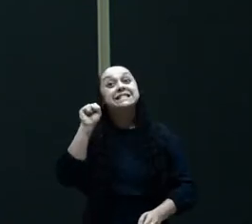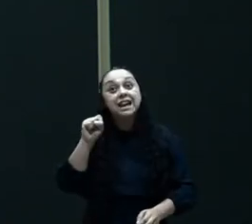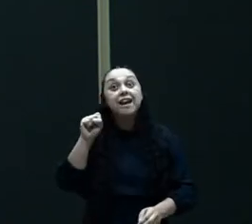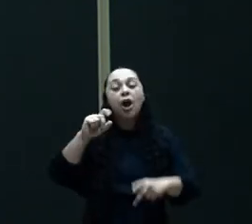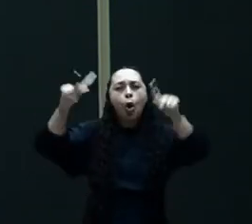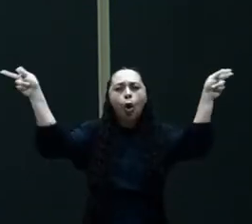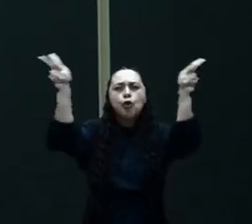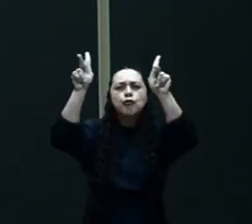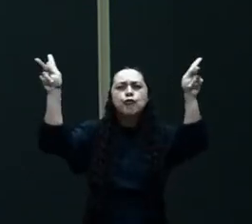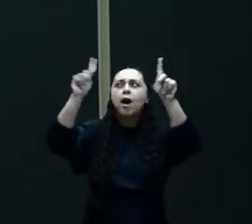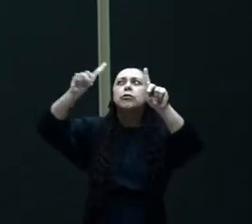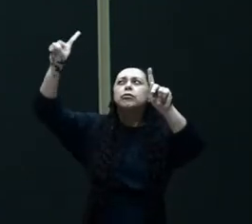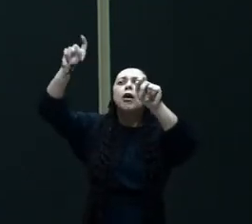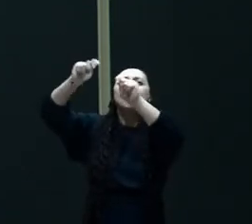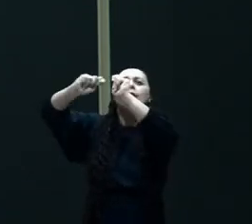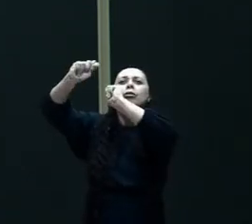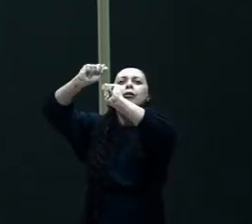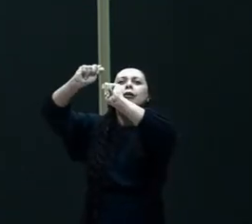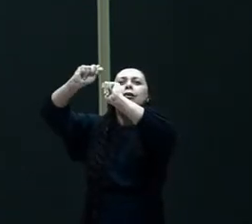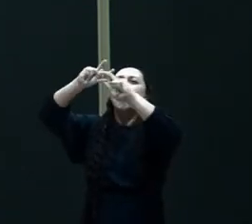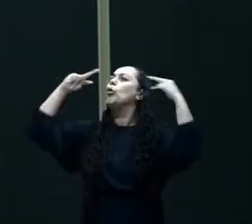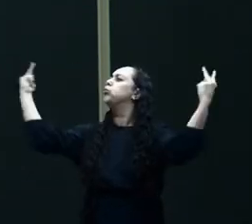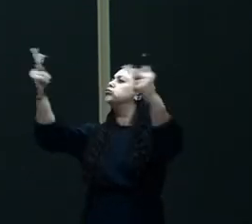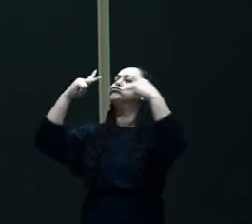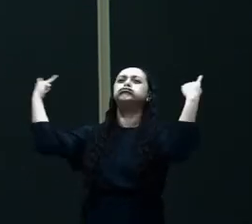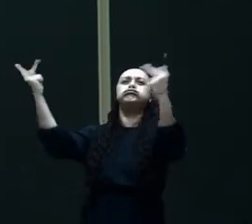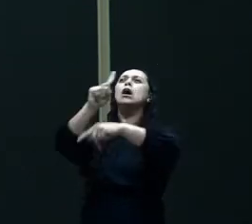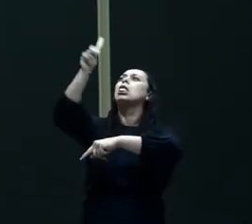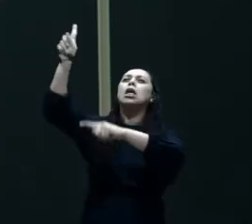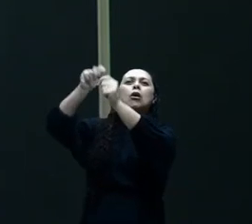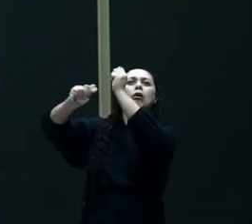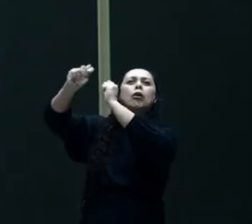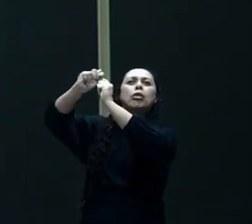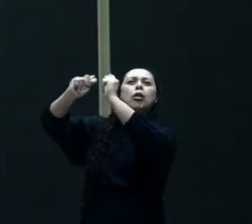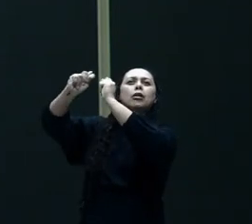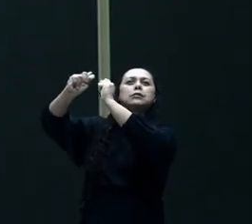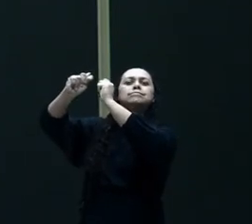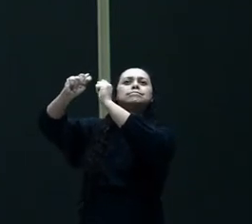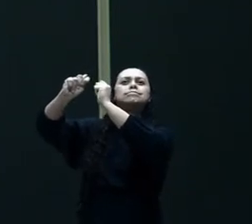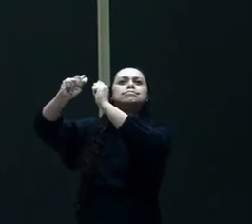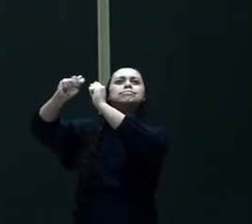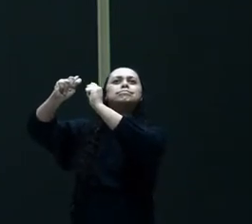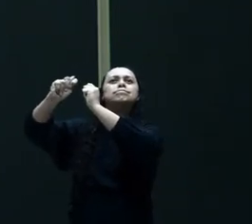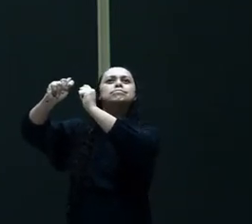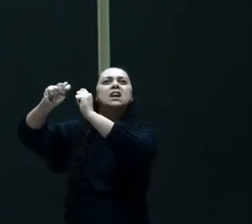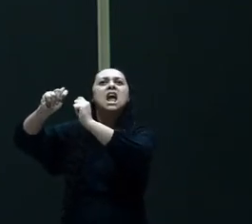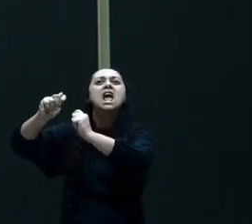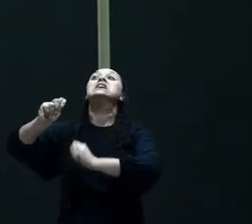carga que foi jogado fora tudo isso tava dentro do plano do caminho da Promessa ao seu